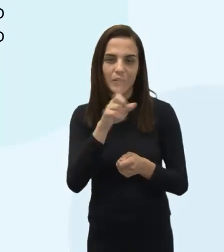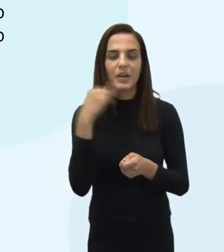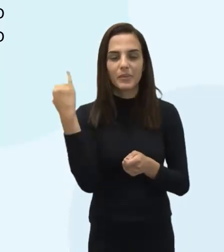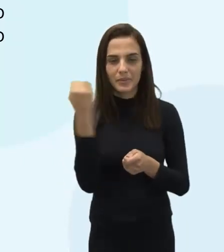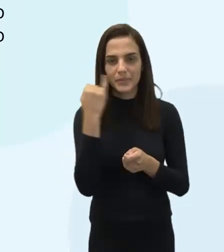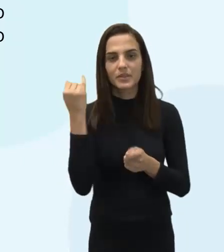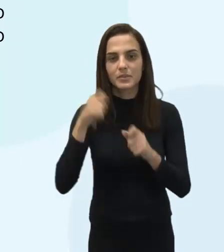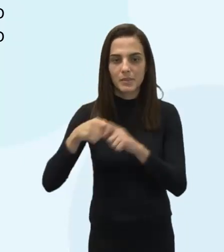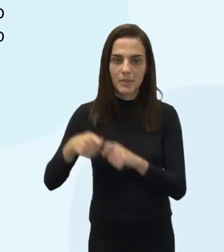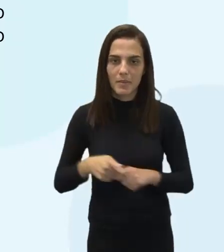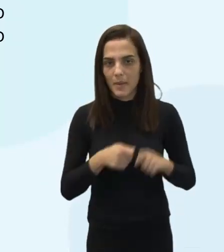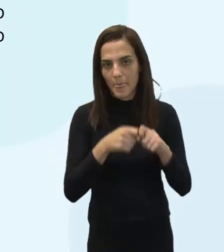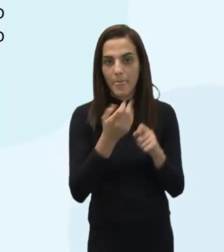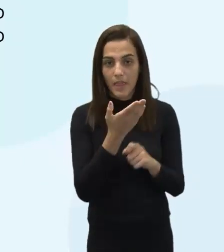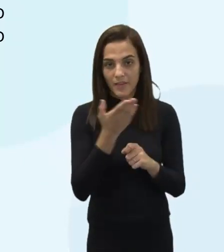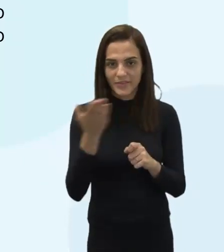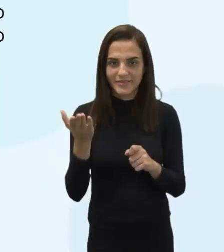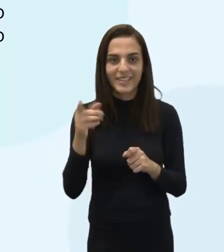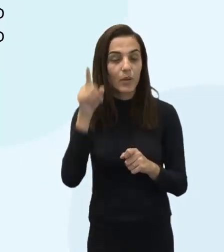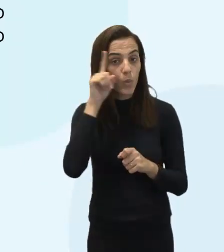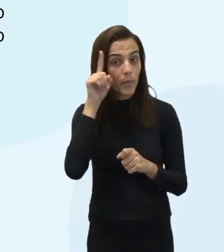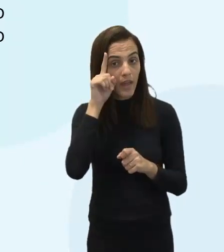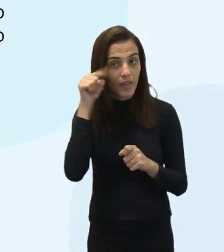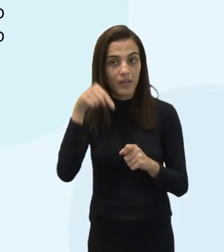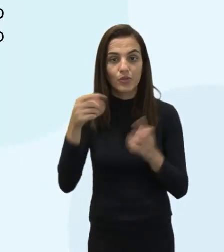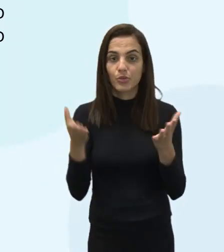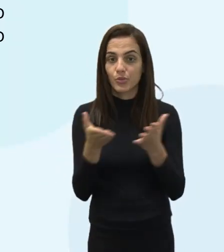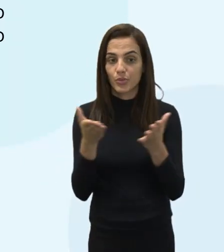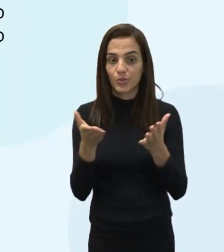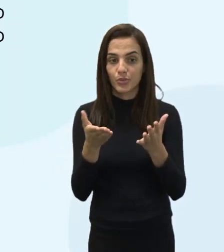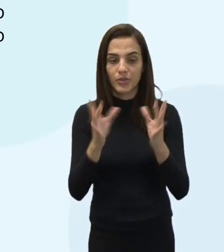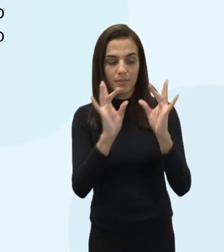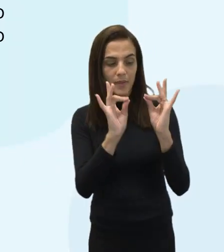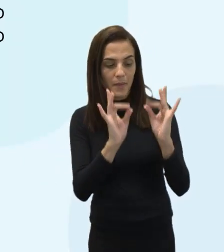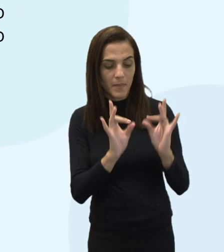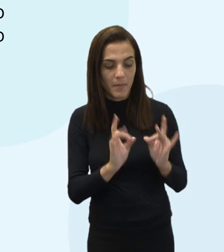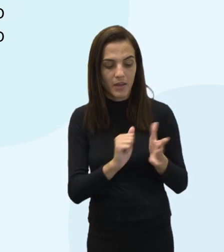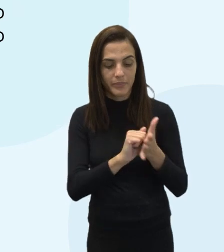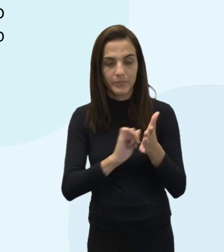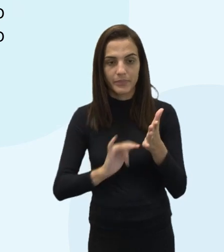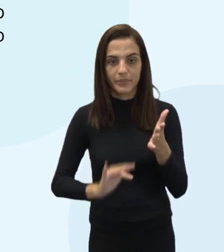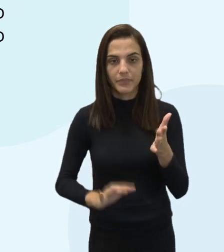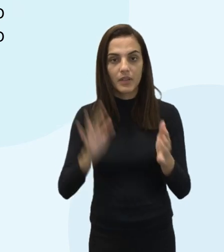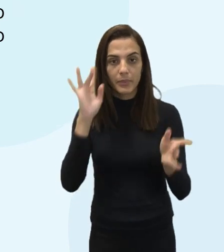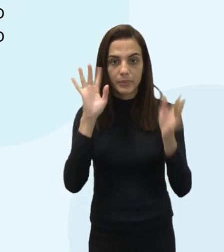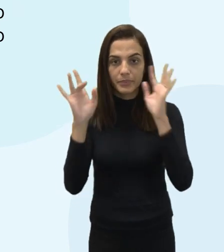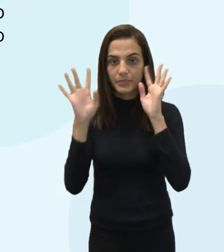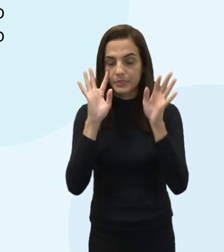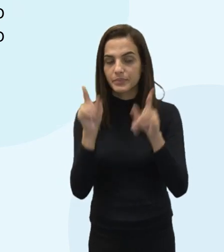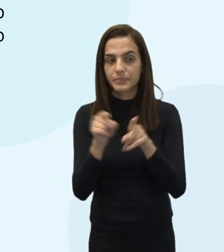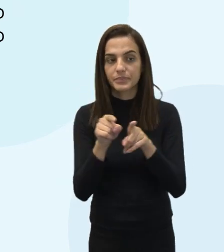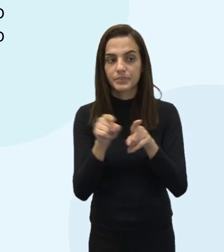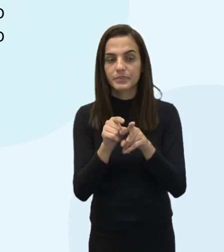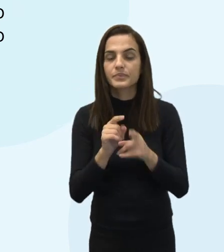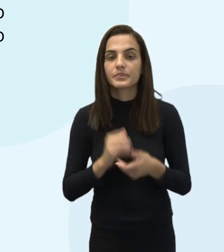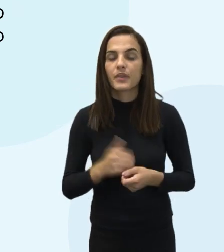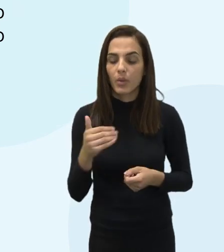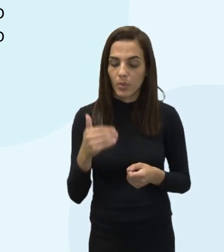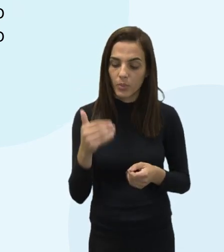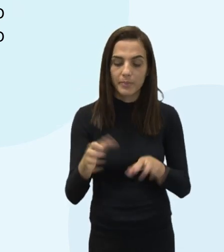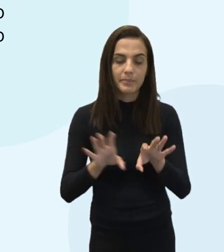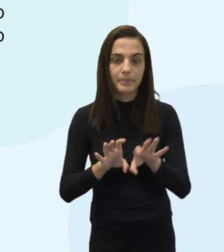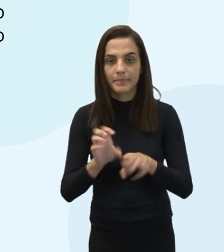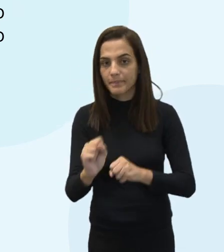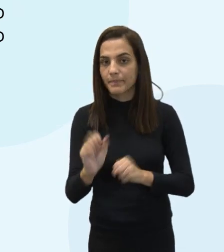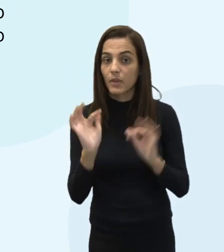Se você está fazendo, vamos pôr a data de hoje, detalhar essas atividades, as reflexões que você tiver durante a formação